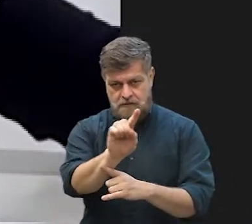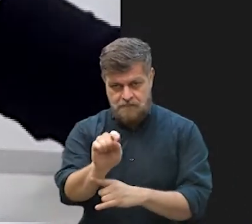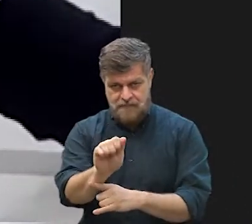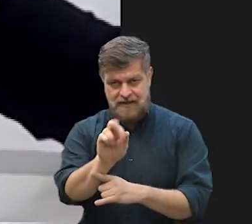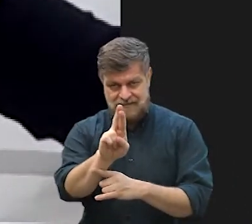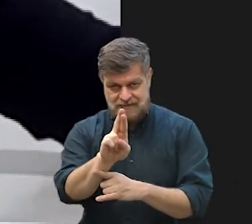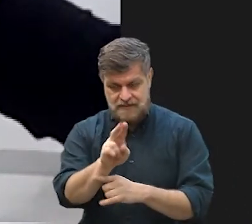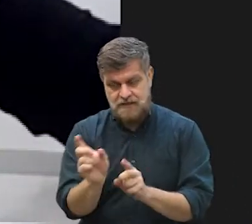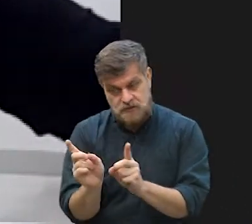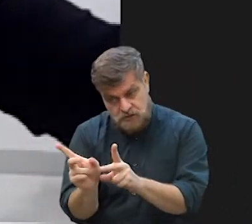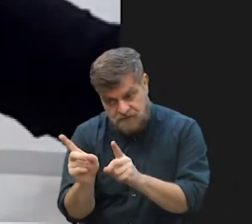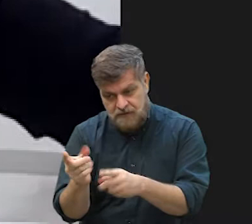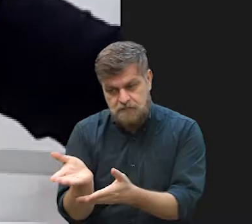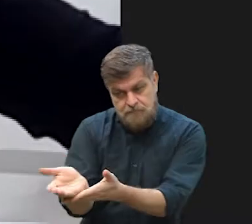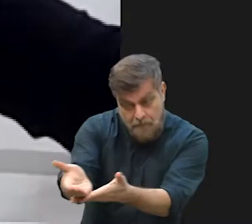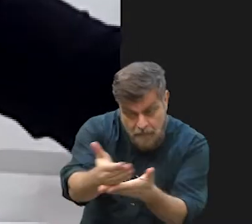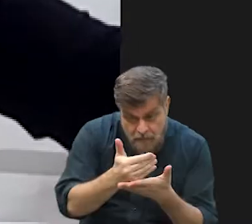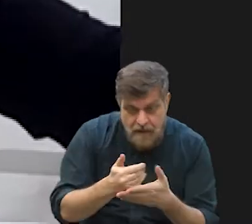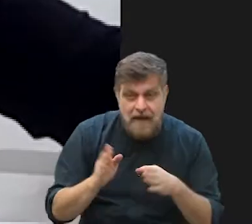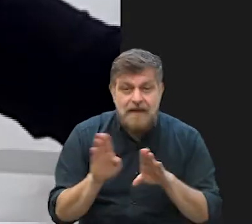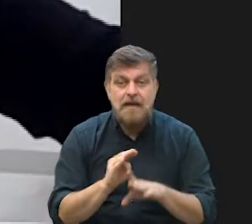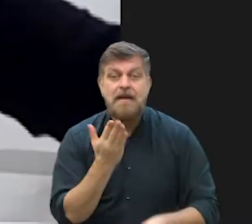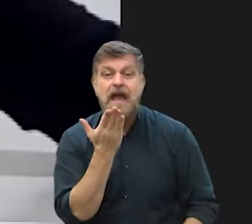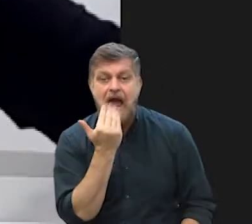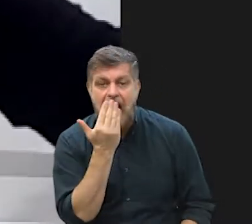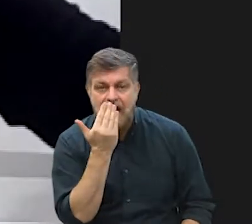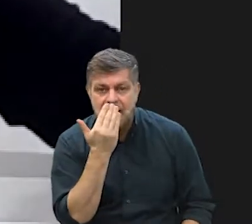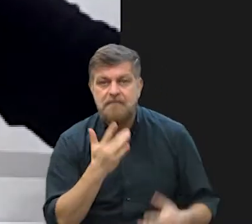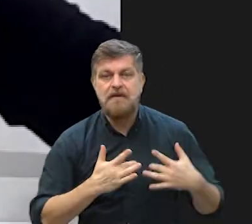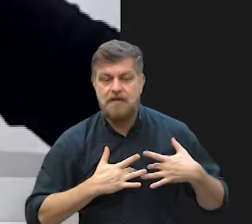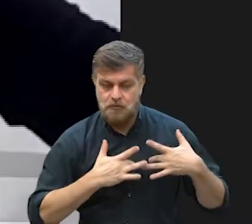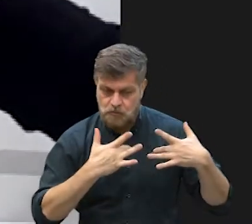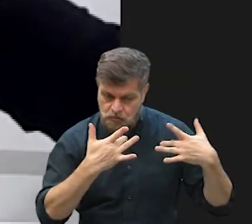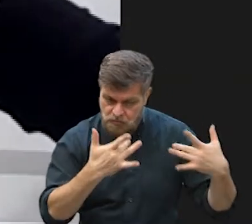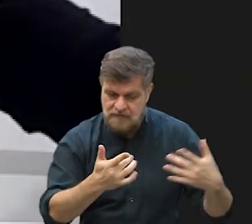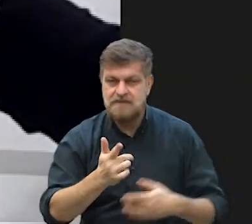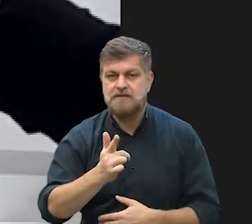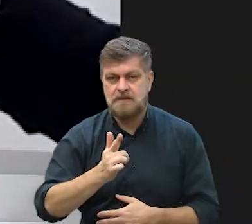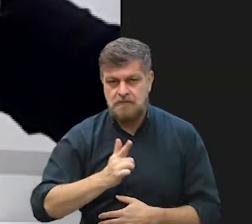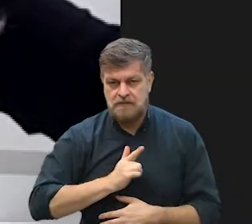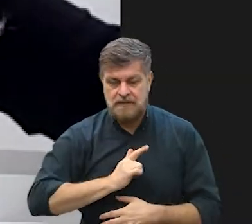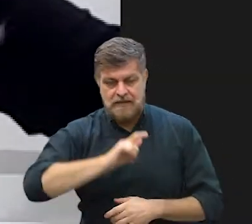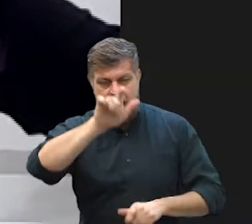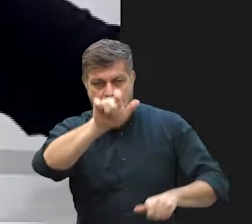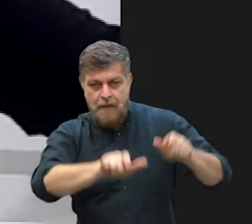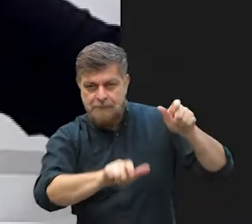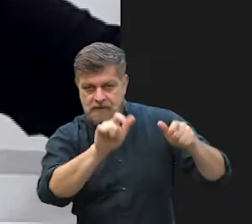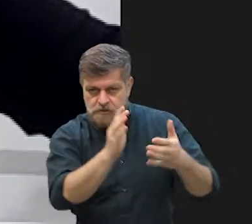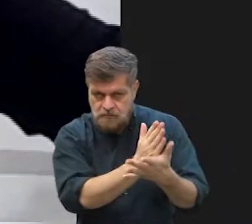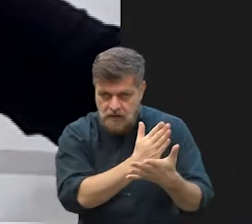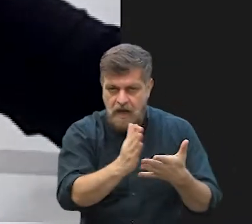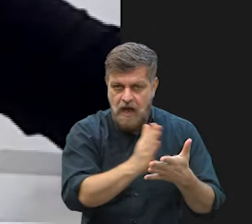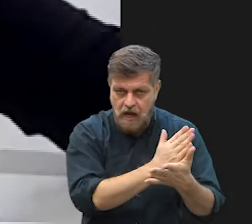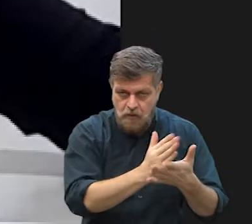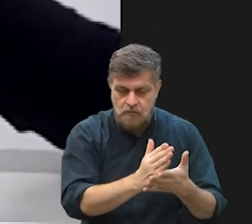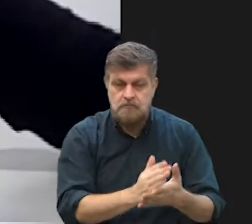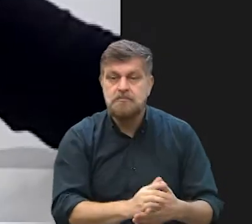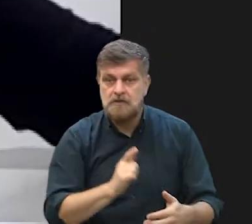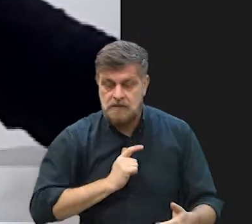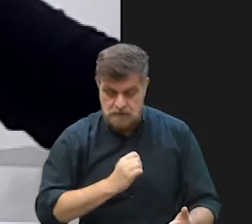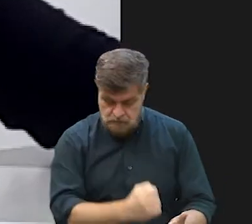alimentos. Então, nós temos bastante, alguns, né, colaboradores neste sentido, pessoas